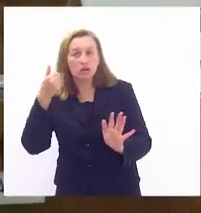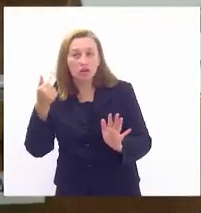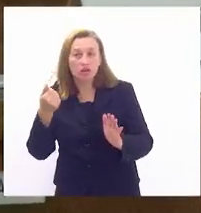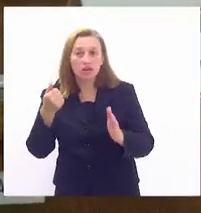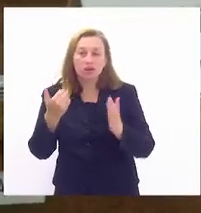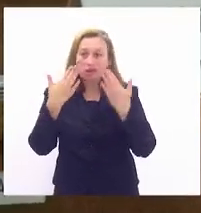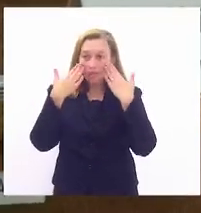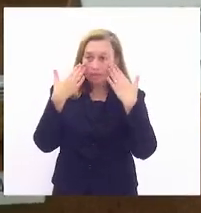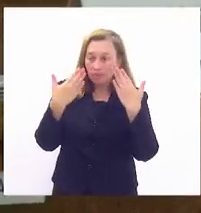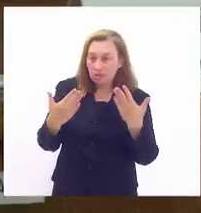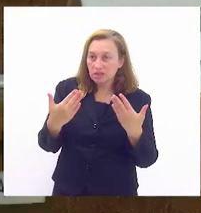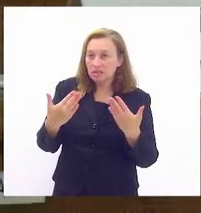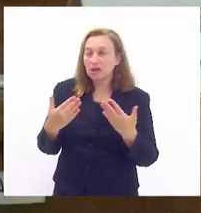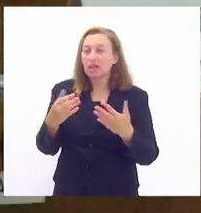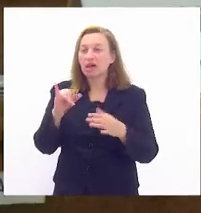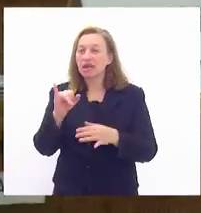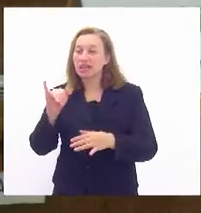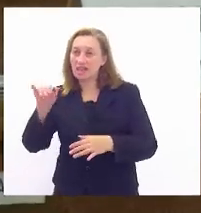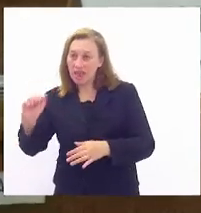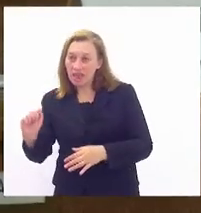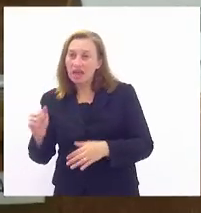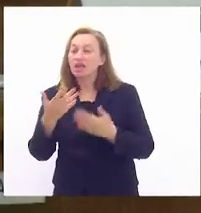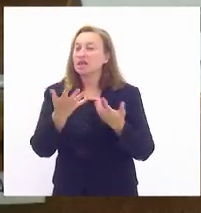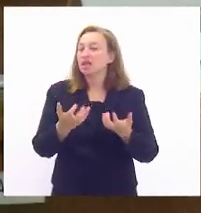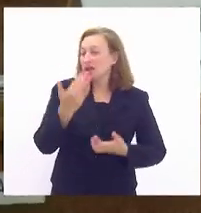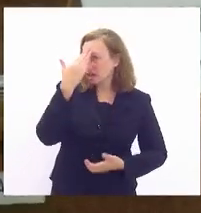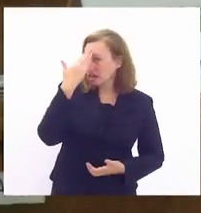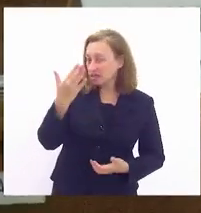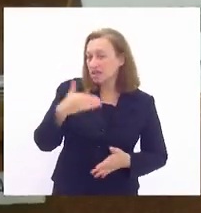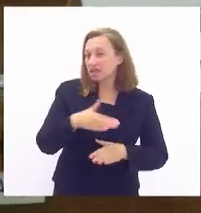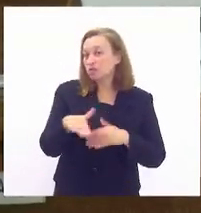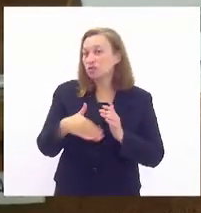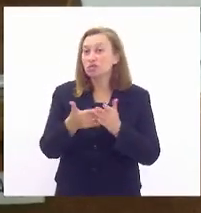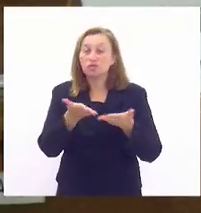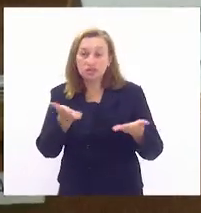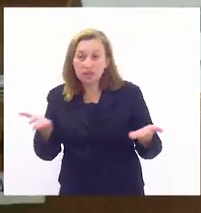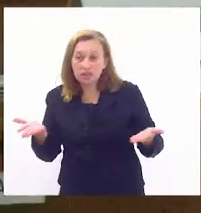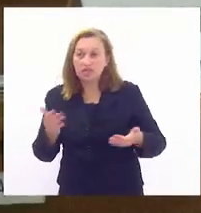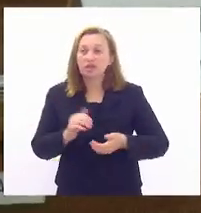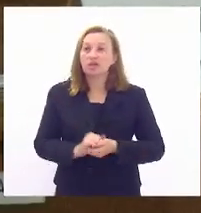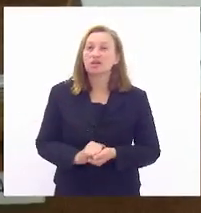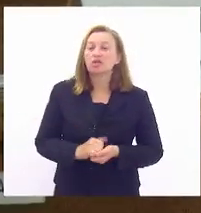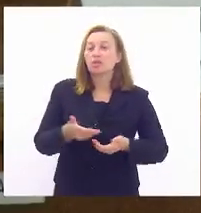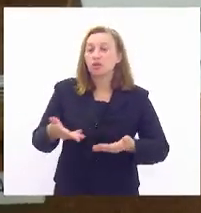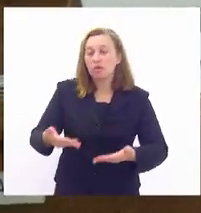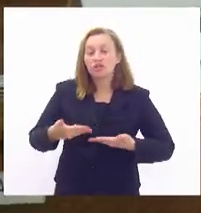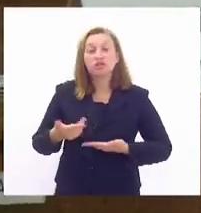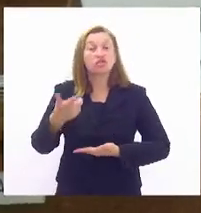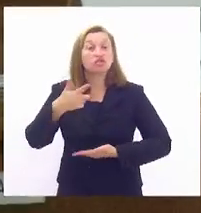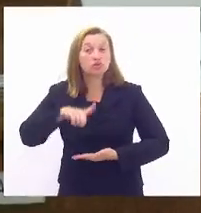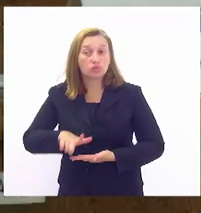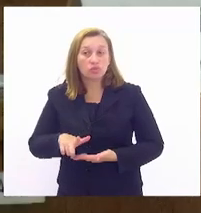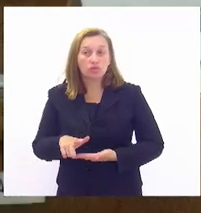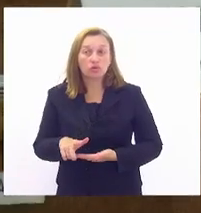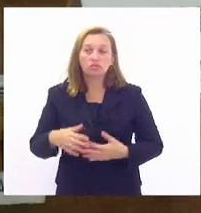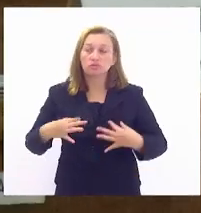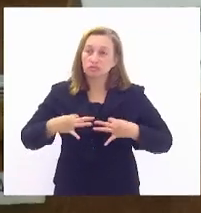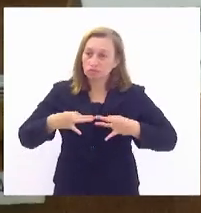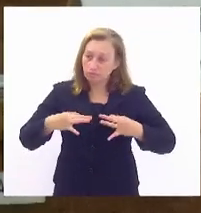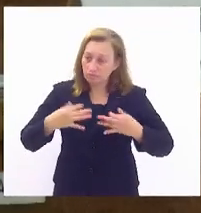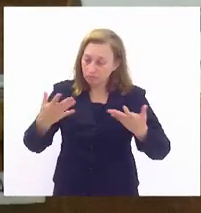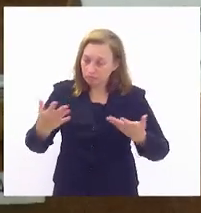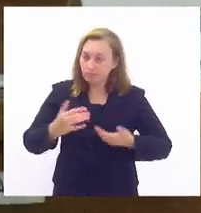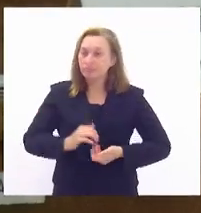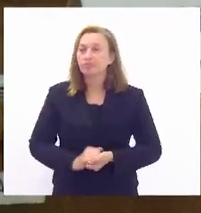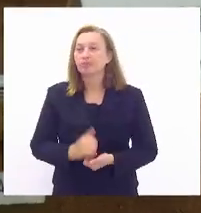INEA. Então, eu queria agradecer a todos, né, ao convite mais uma vez e nos colocar à